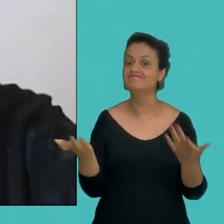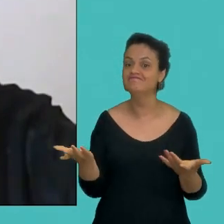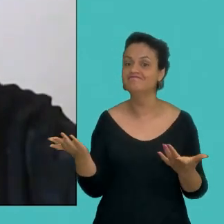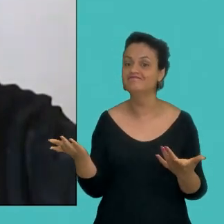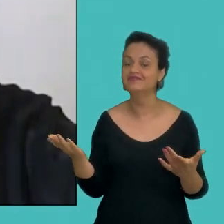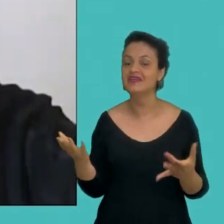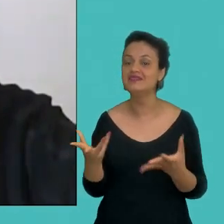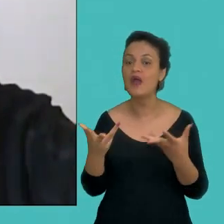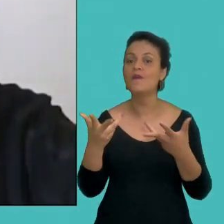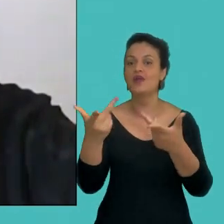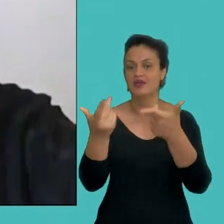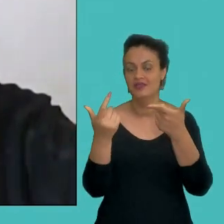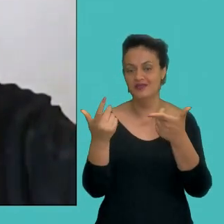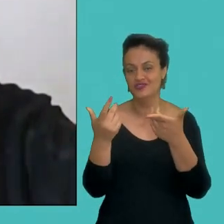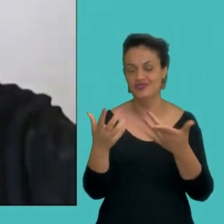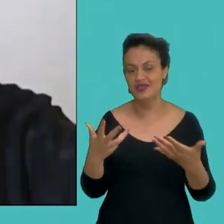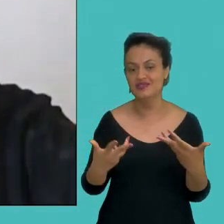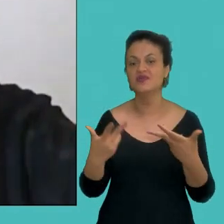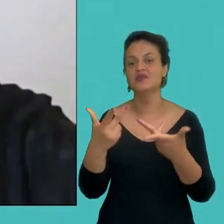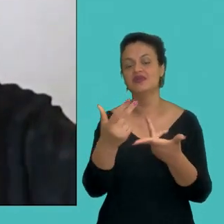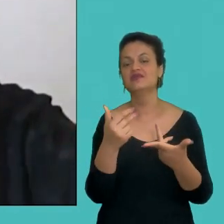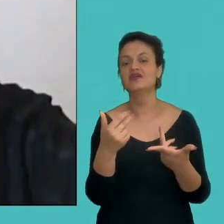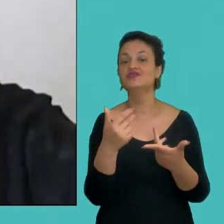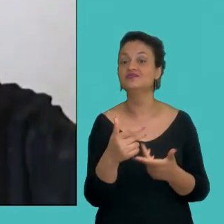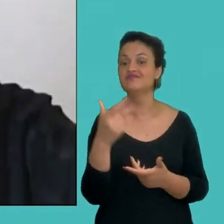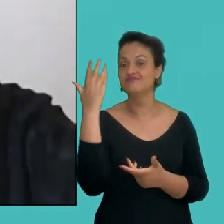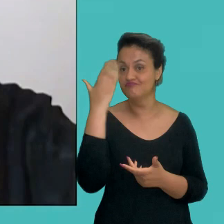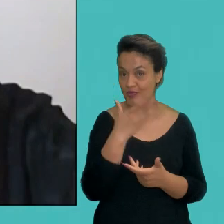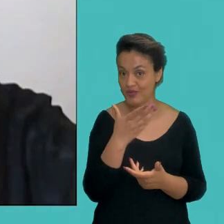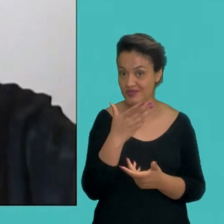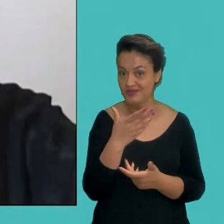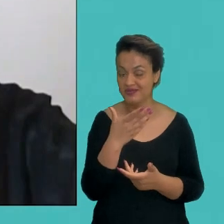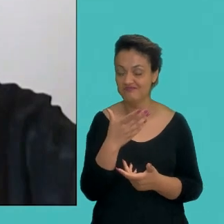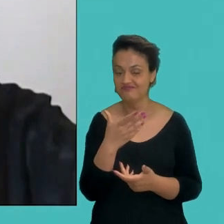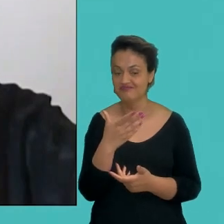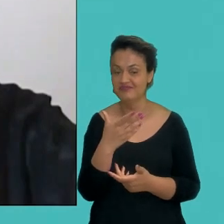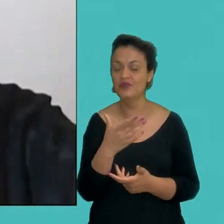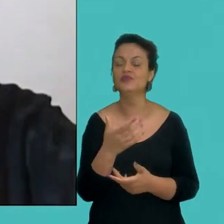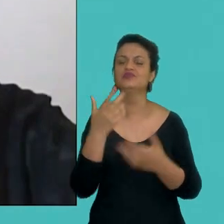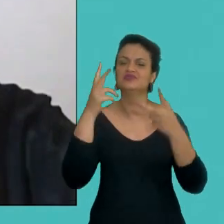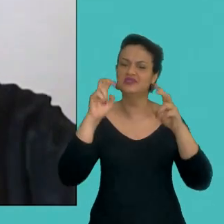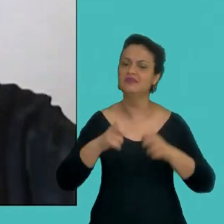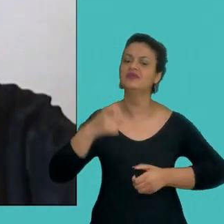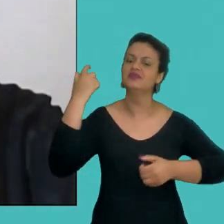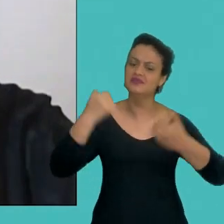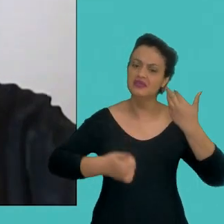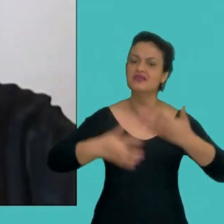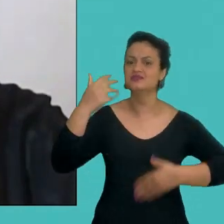a perda dessa qualidade que explica, em boa medida, um ponto que eu tenho batido